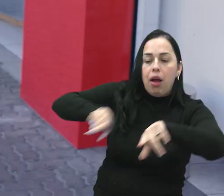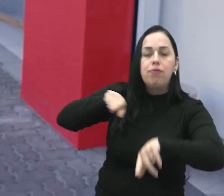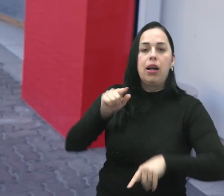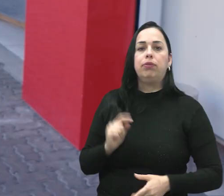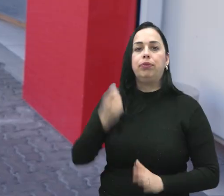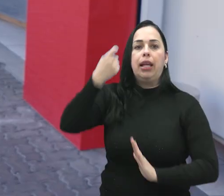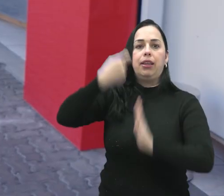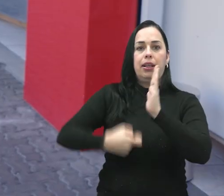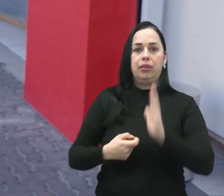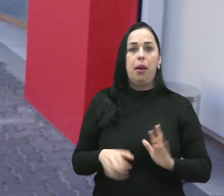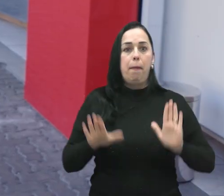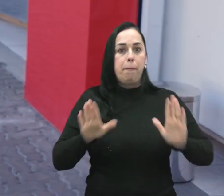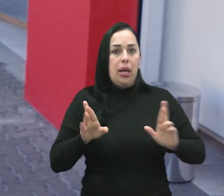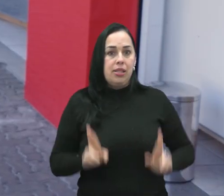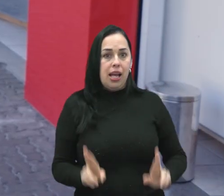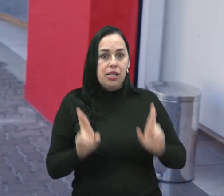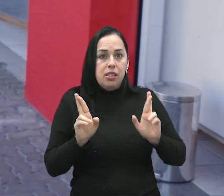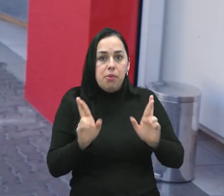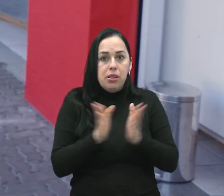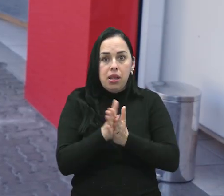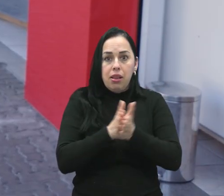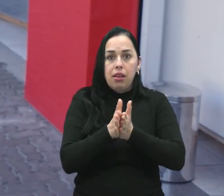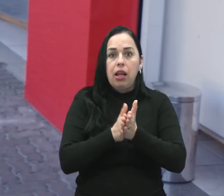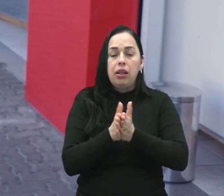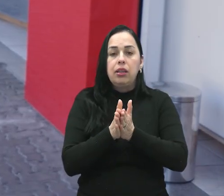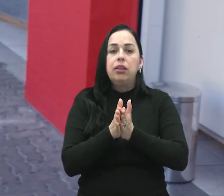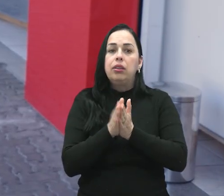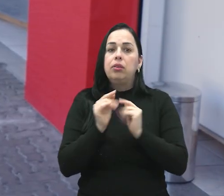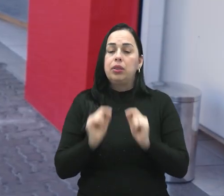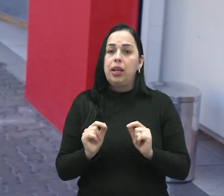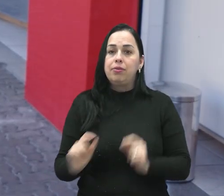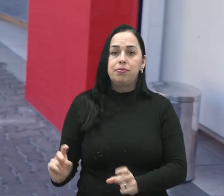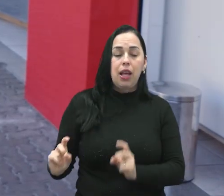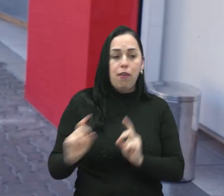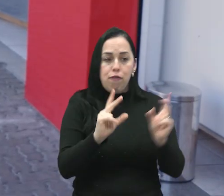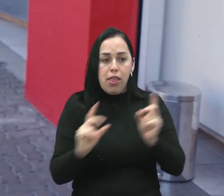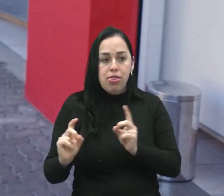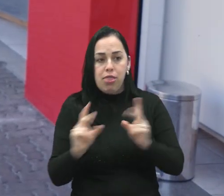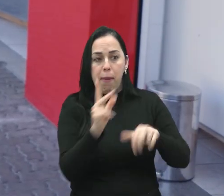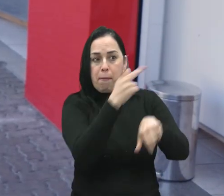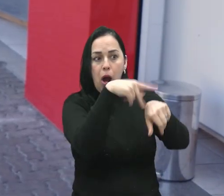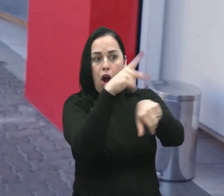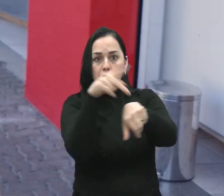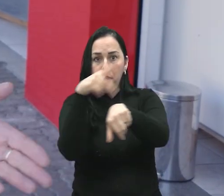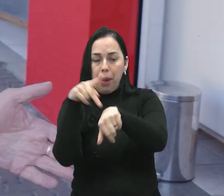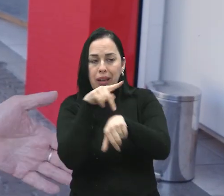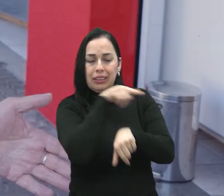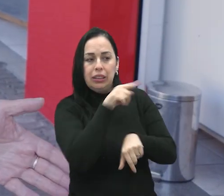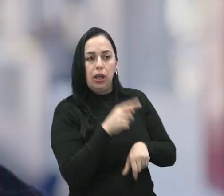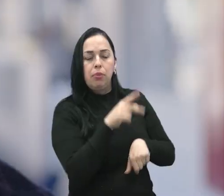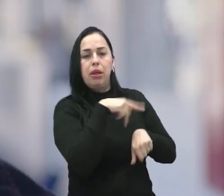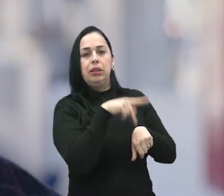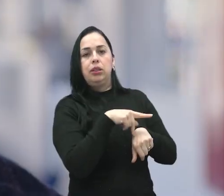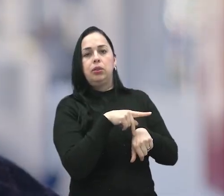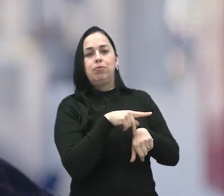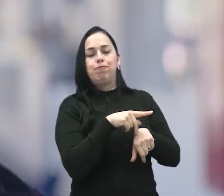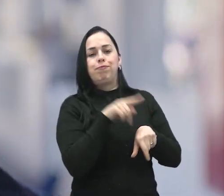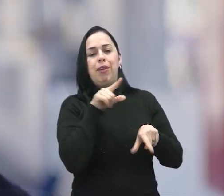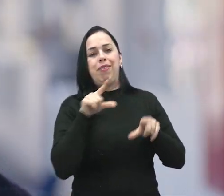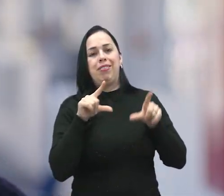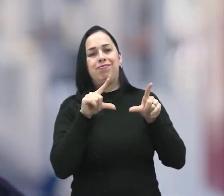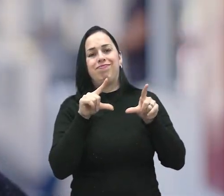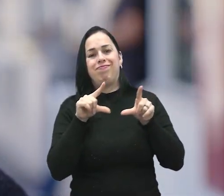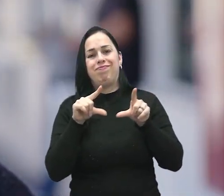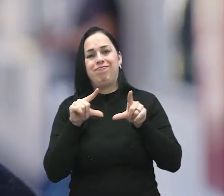brasileiros. A expectativa dos economistas é que a exportação do produto para o país norte-americano diminua a